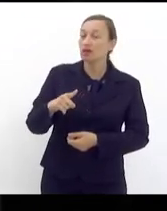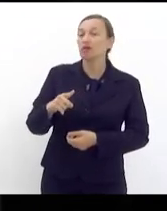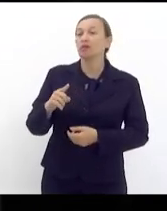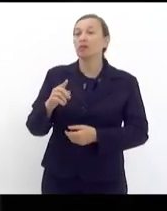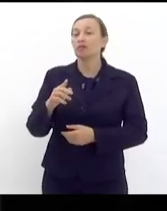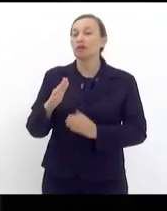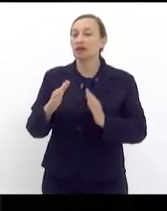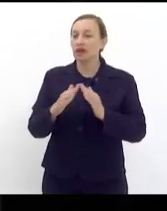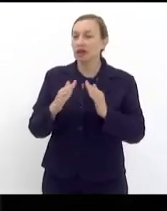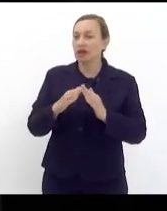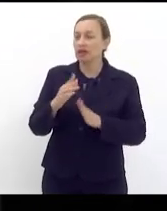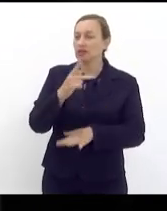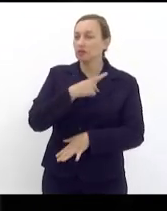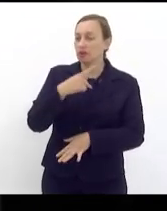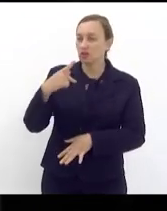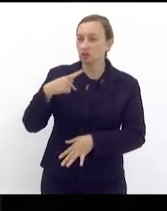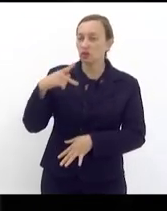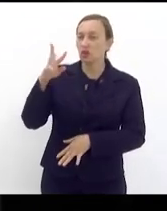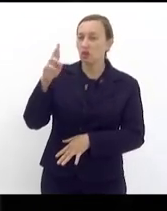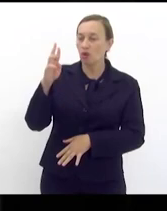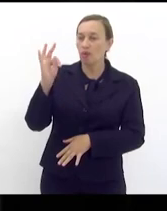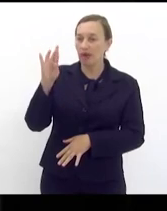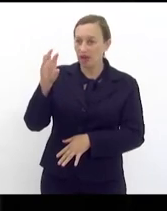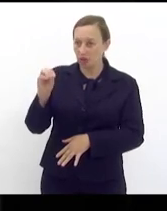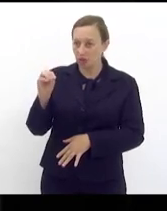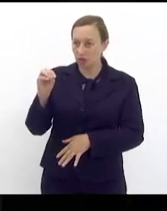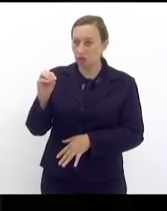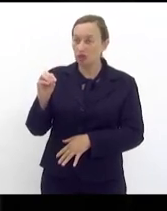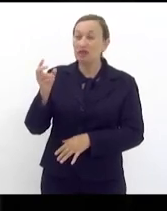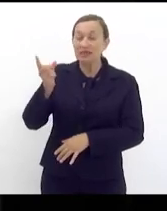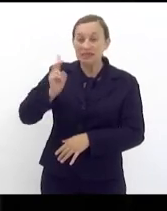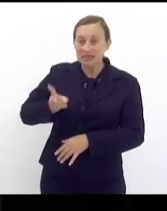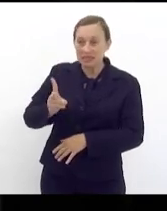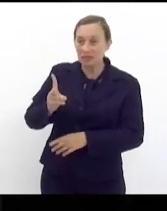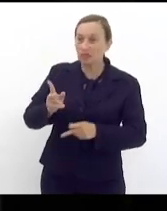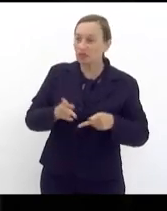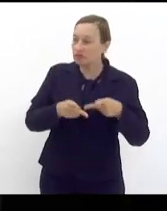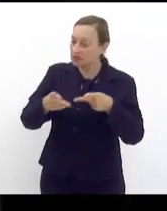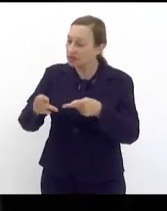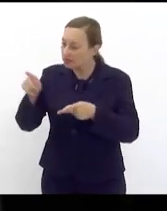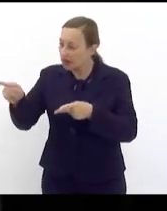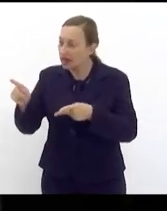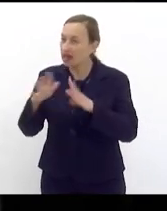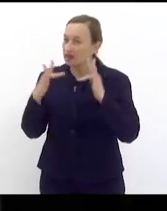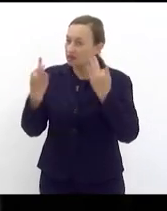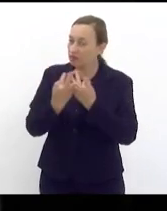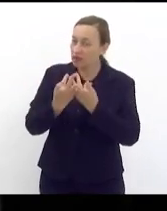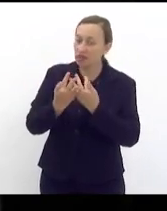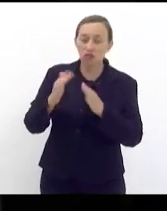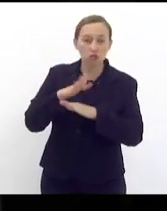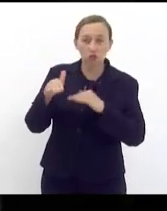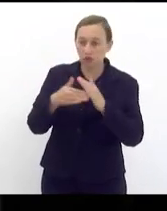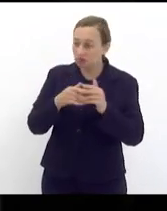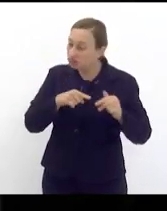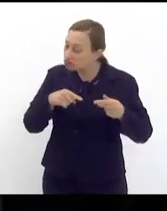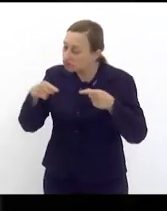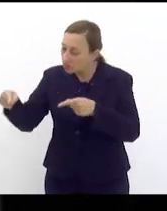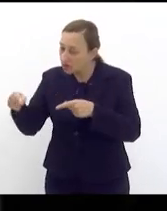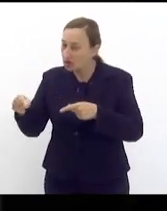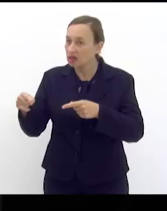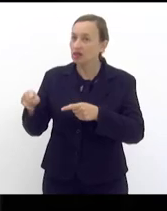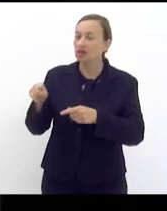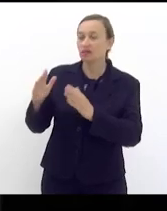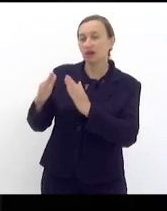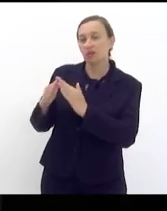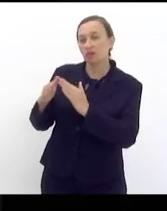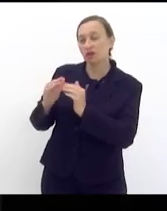Ribeiro. E toda vez que a gente chegava lá, chegava o meu pai e a família. E a gente ficava hospedado